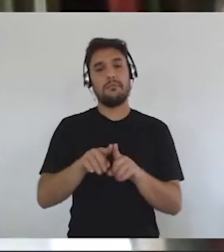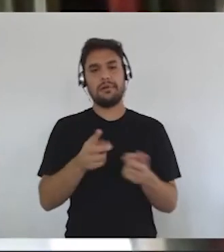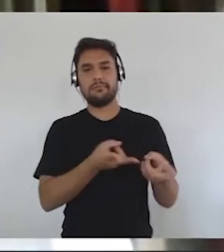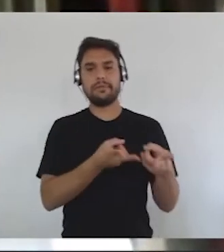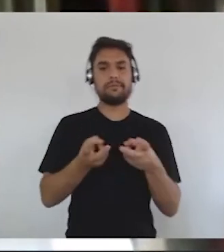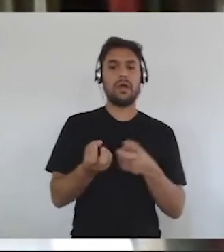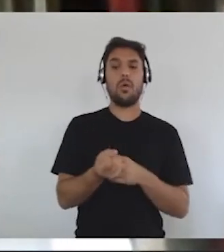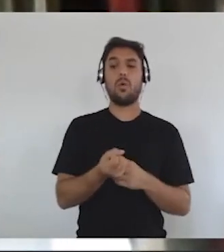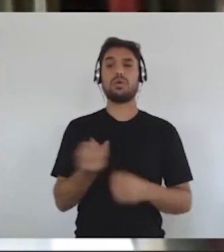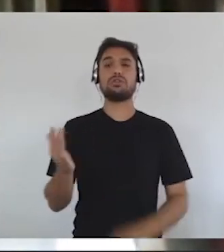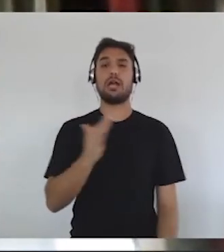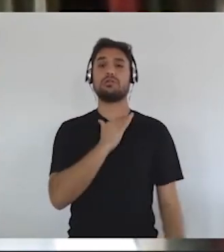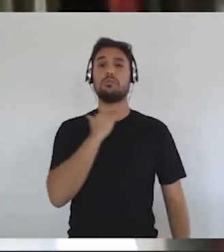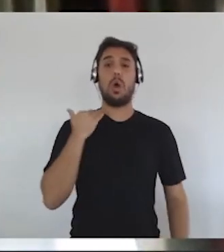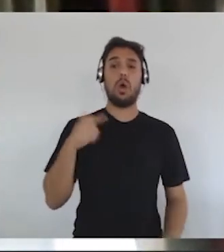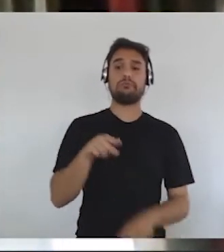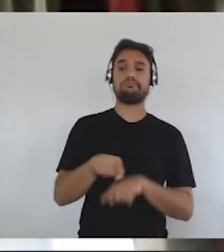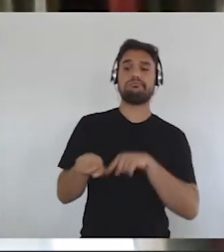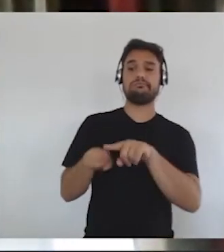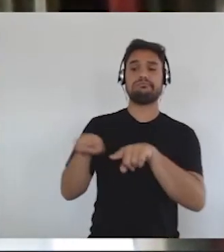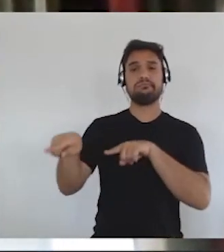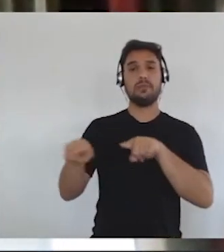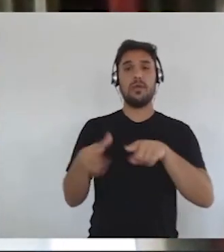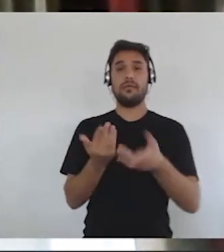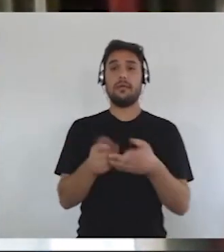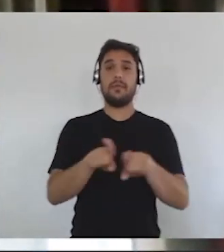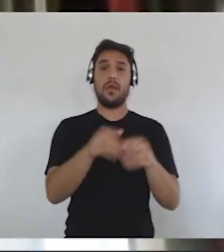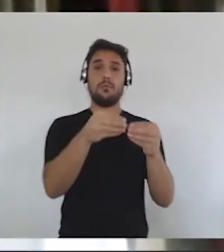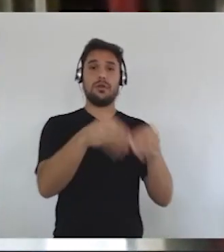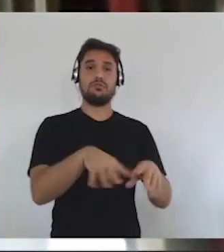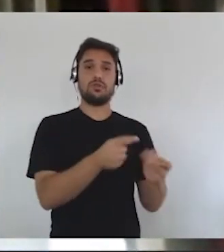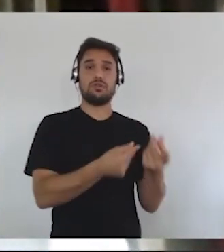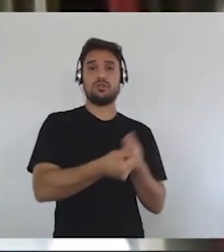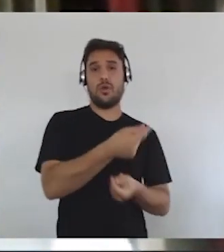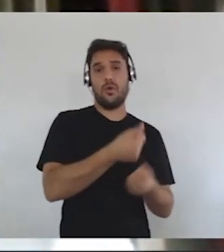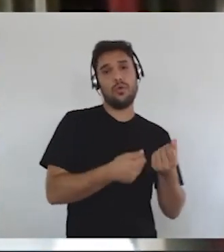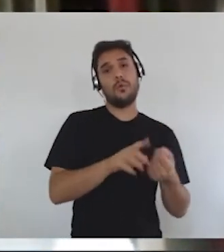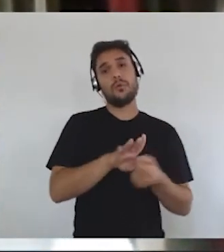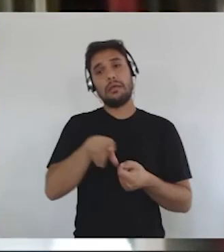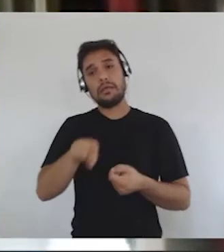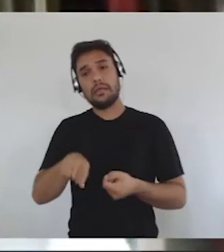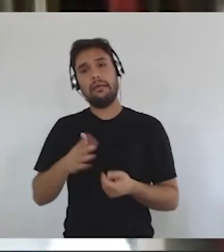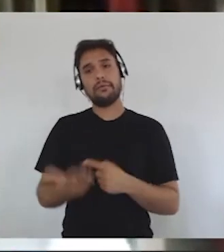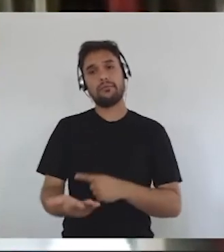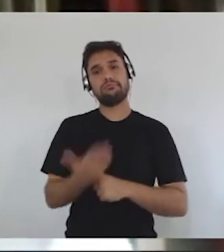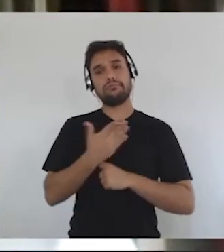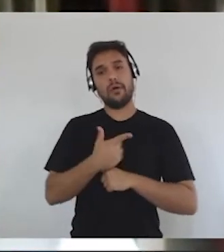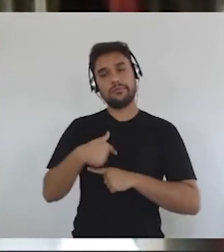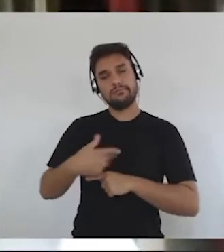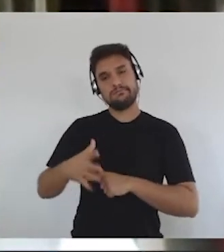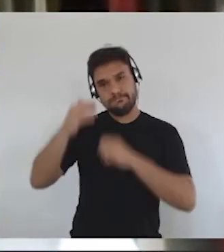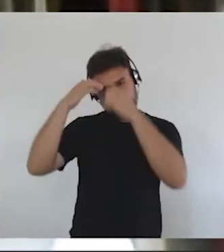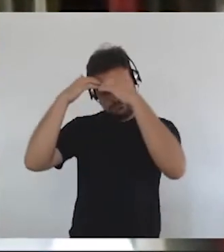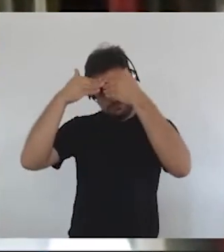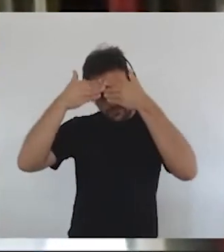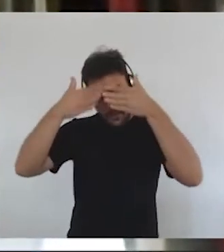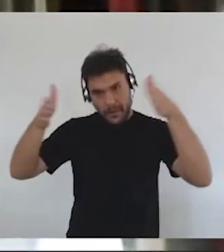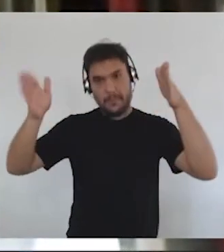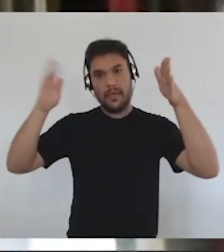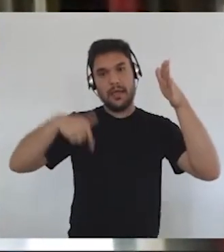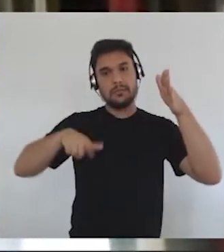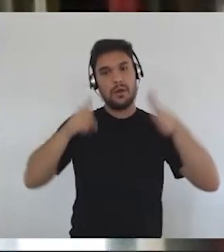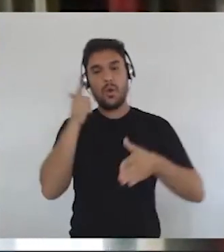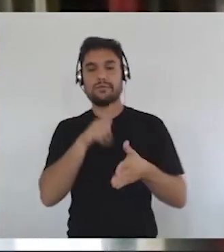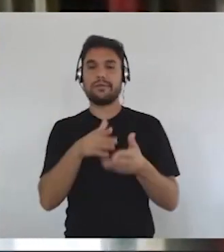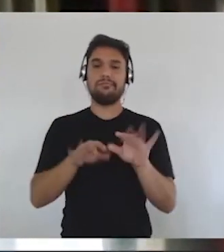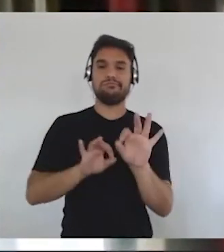mortos constatados até hoje e as perdas econômicas, que isso nos ensine a ter uma nova lente para que nós possamos ter uma gerência